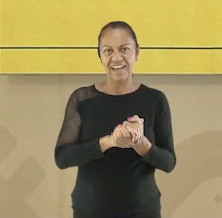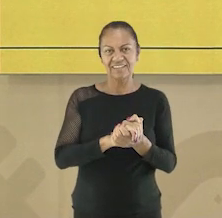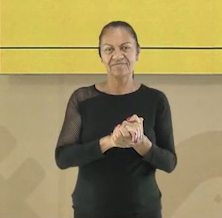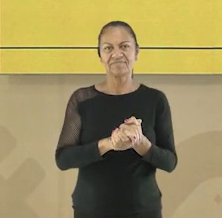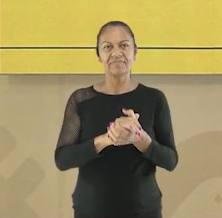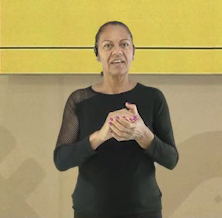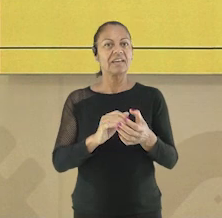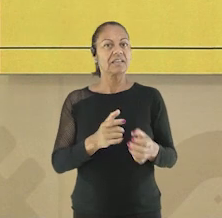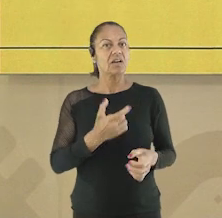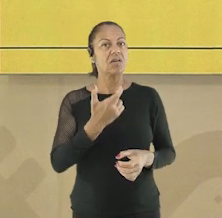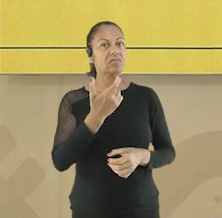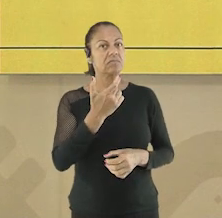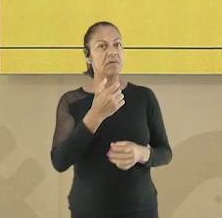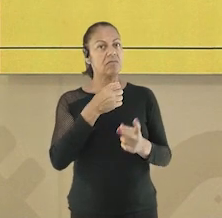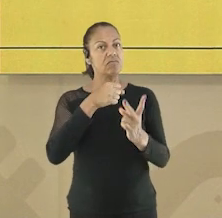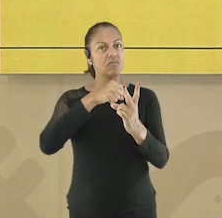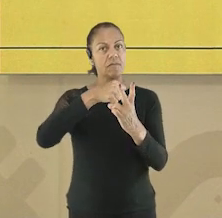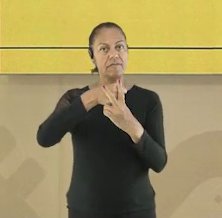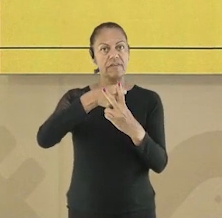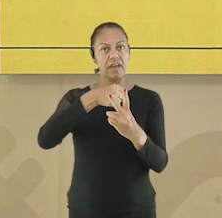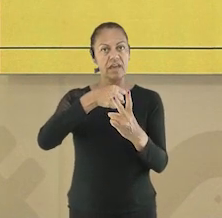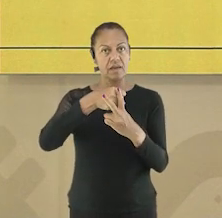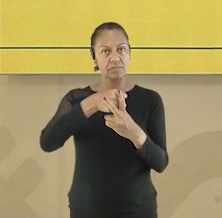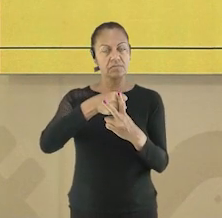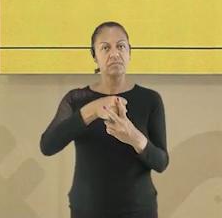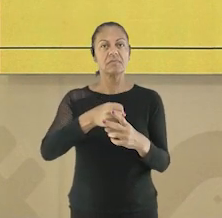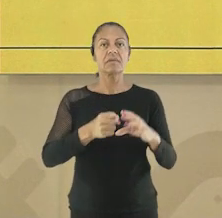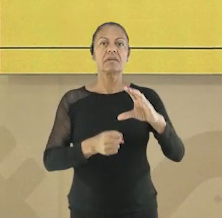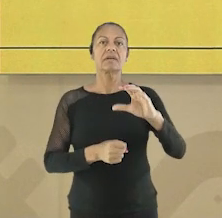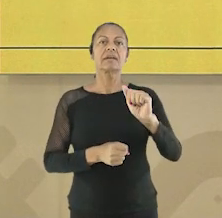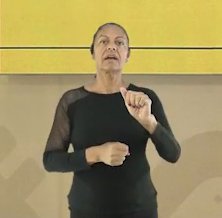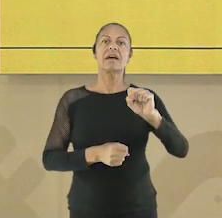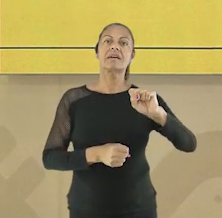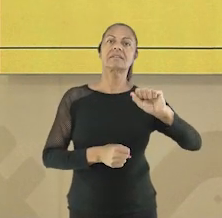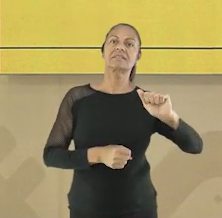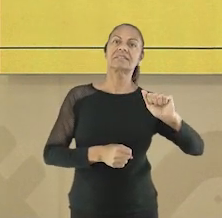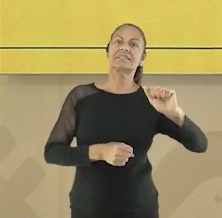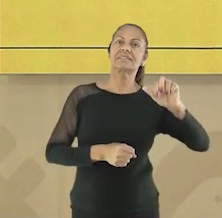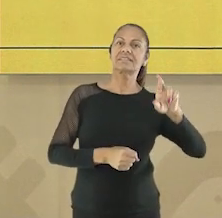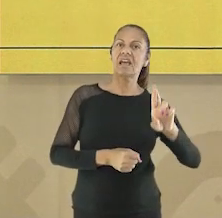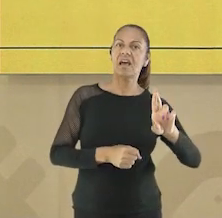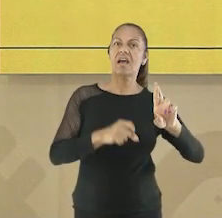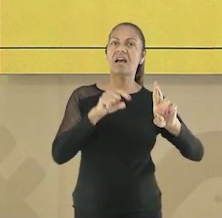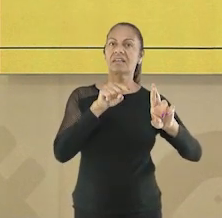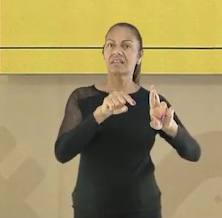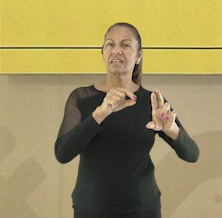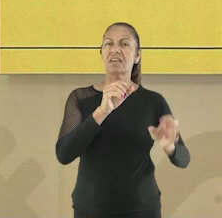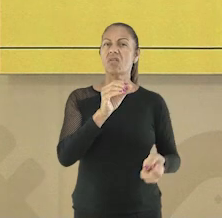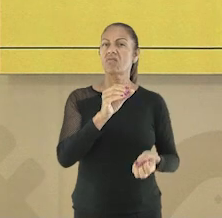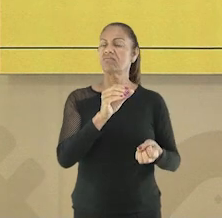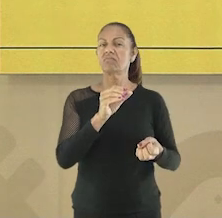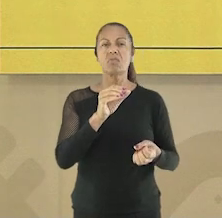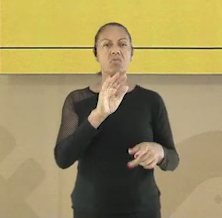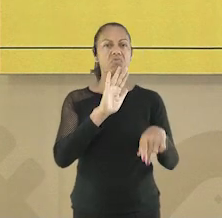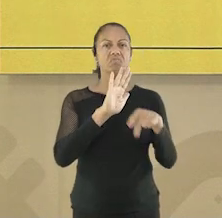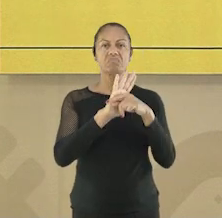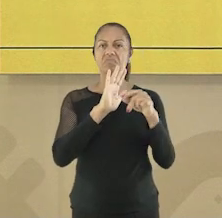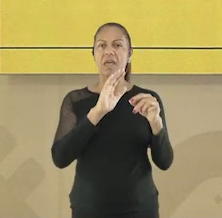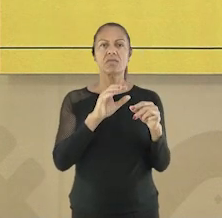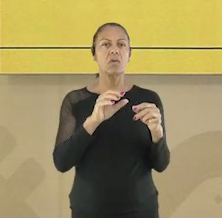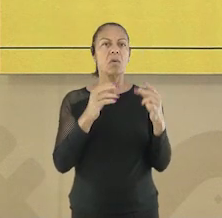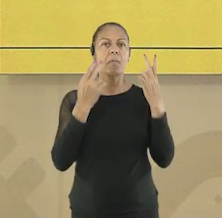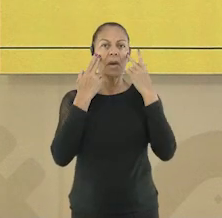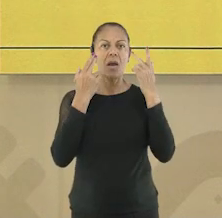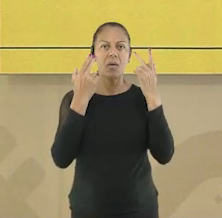É o verbo normal, casar. Ele está na sua forma original. E também não está se referindo a ninguém, ou seja,